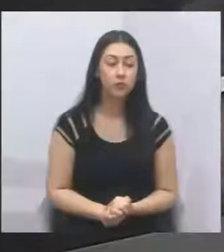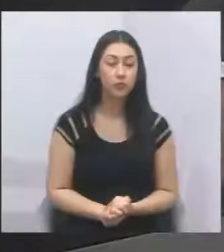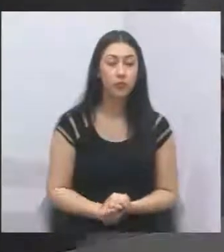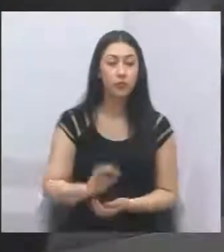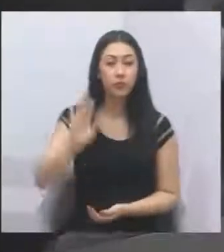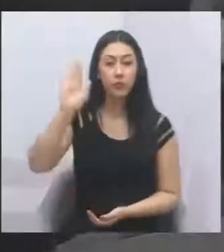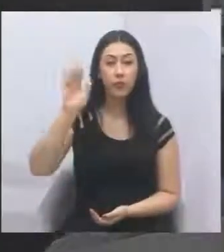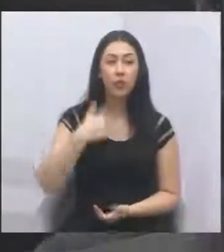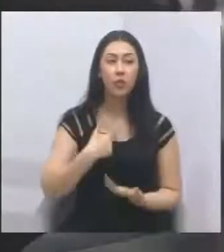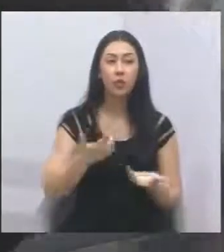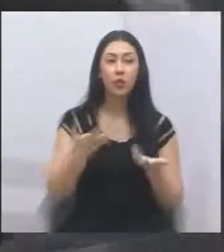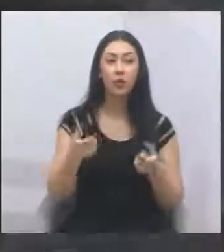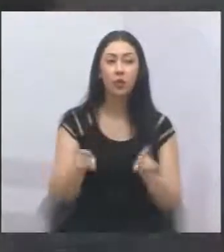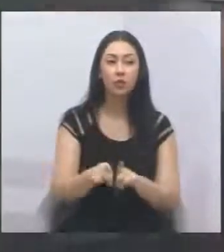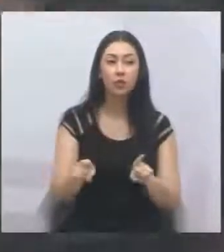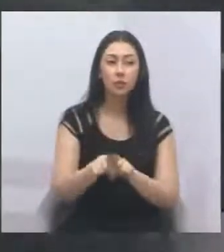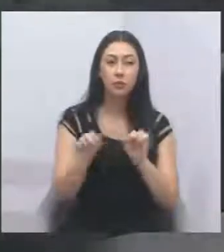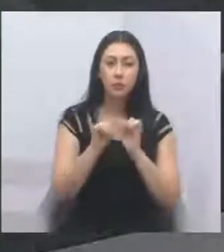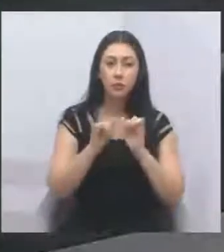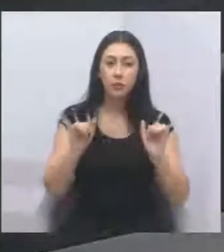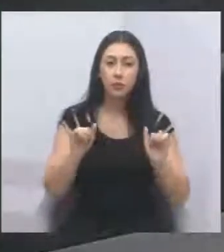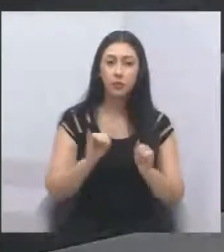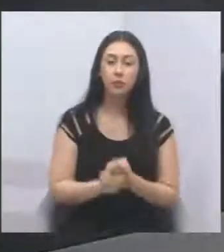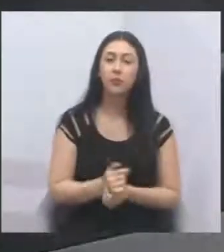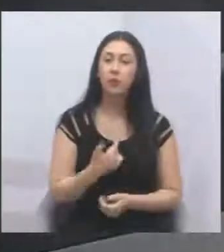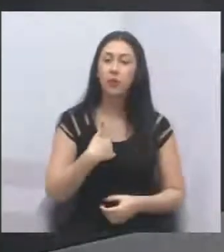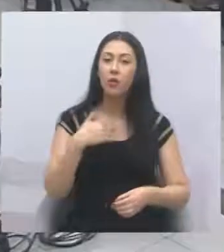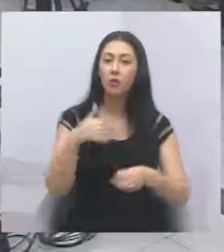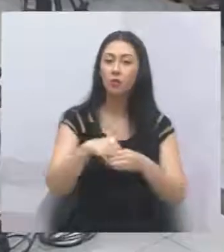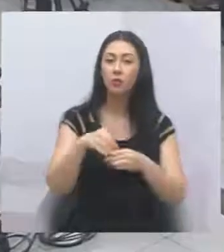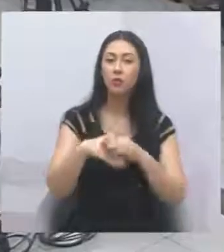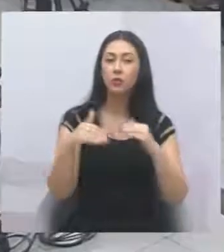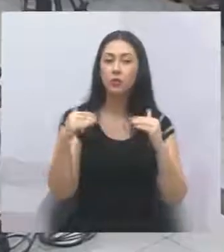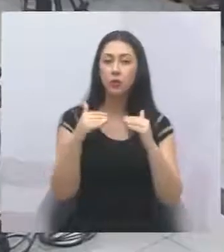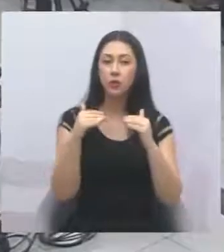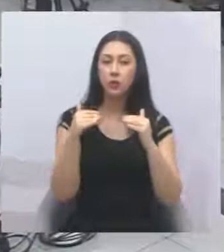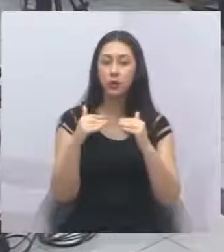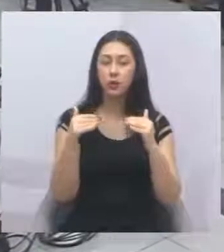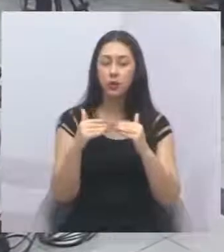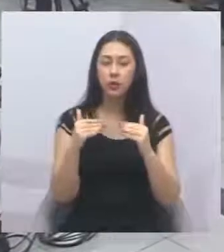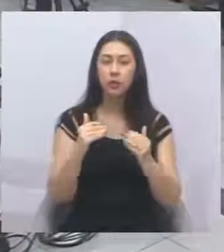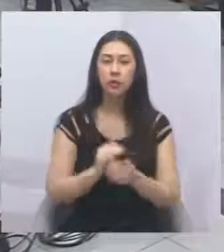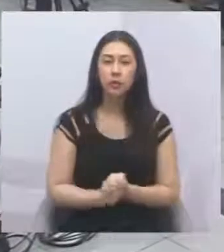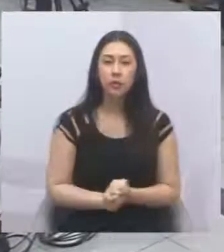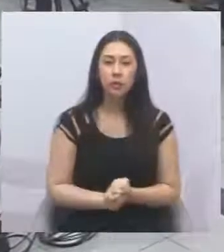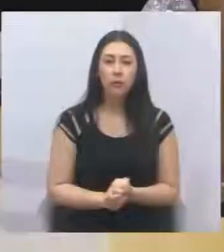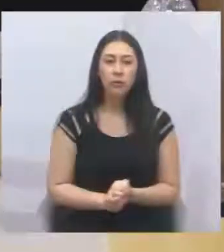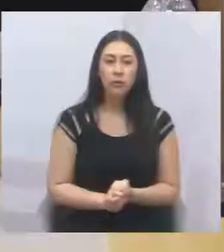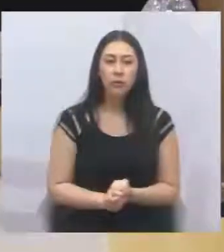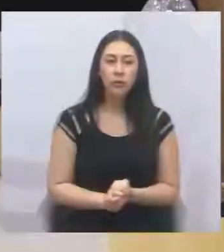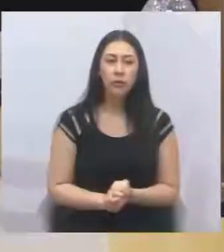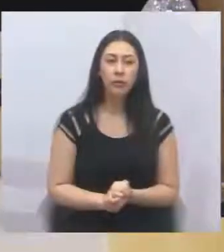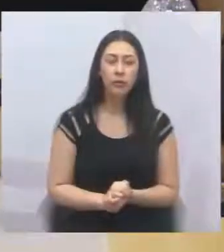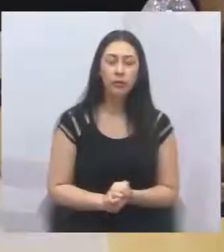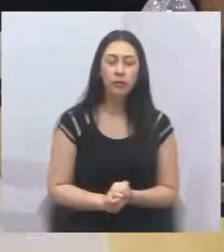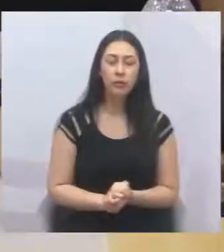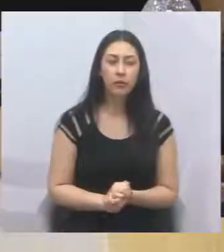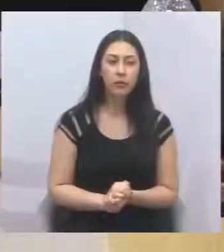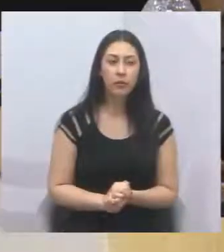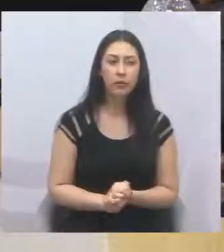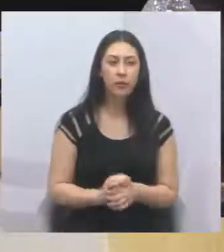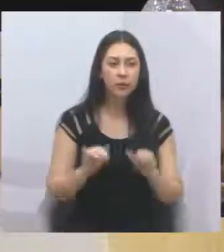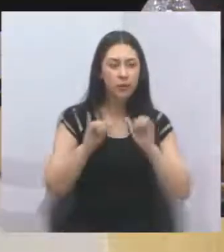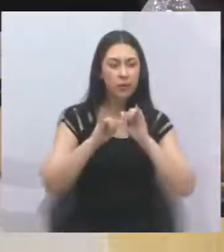Senhor presidente, quero deixar aqui o meu voto favorável também ao pedido do vereador Valmir Parque Meia Lua